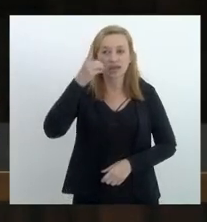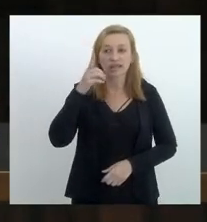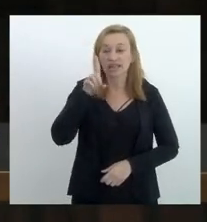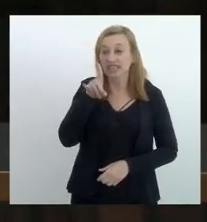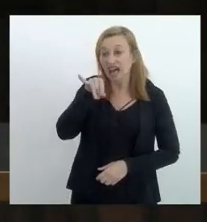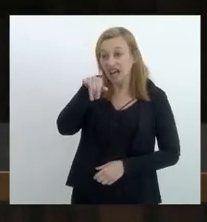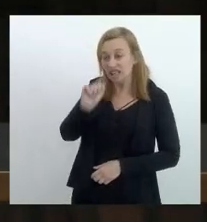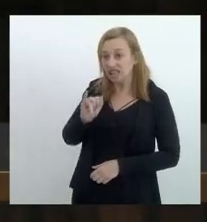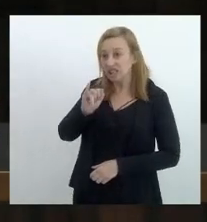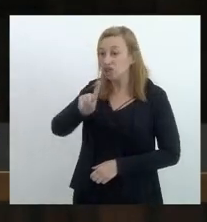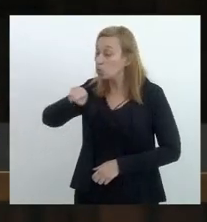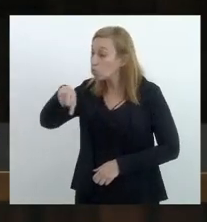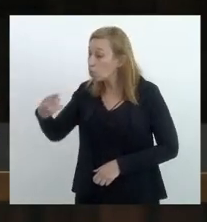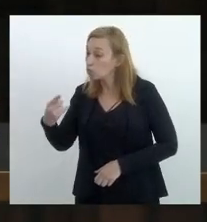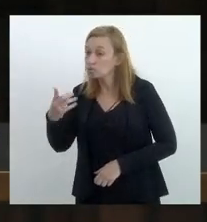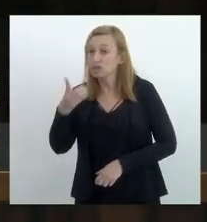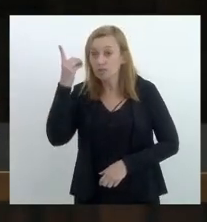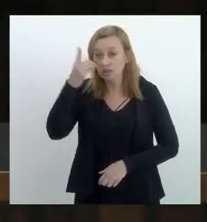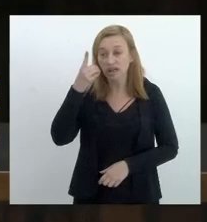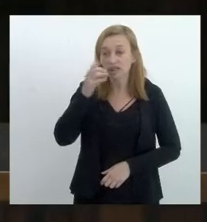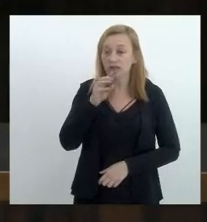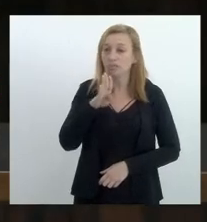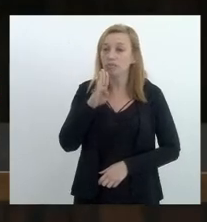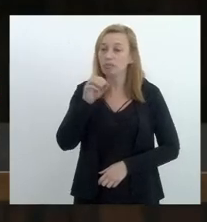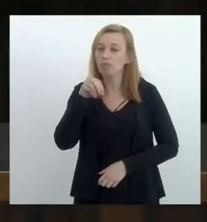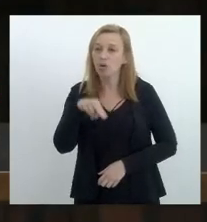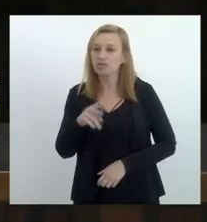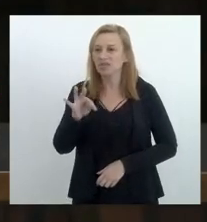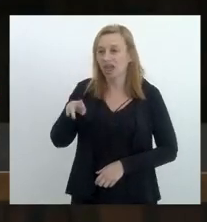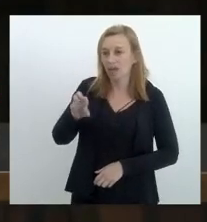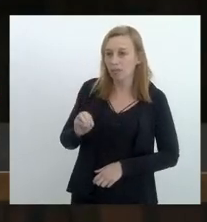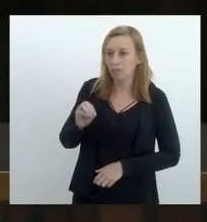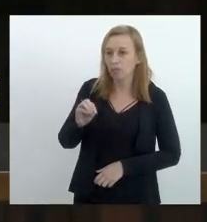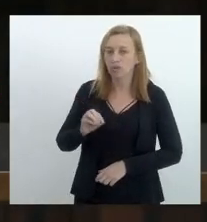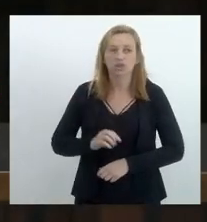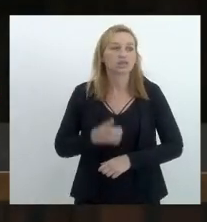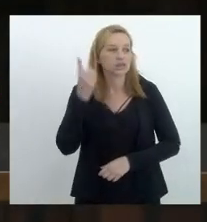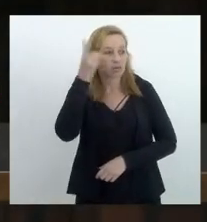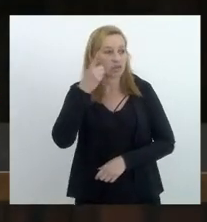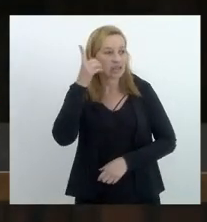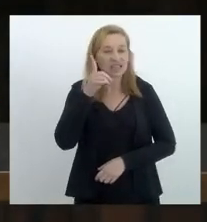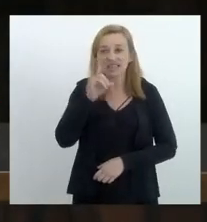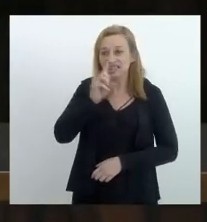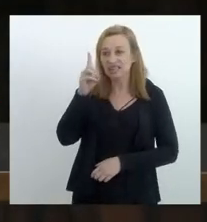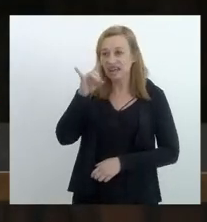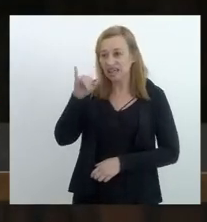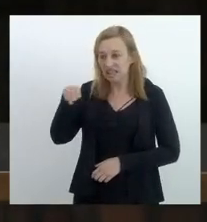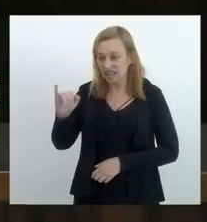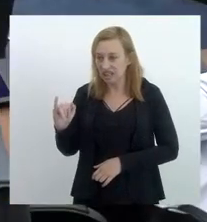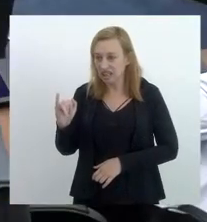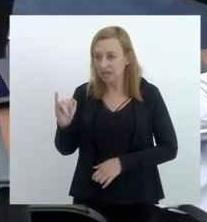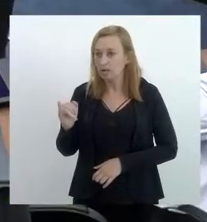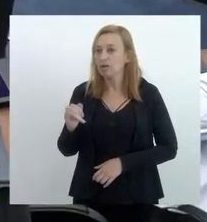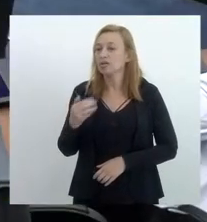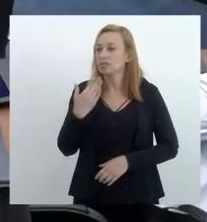e o próximo deputado será o Bom Tempo. Deputada Dani, por favor.